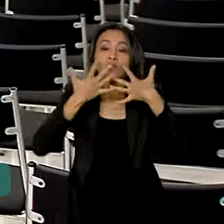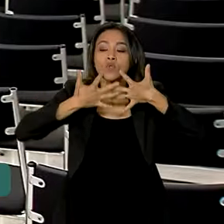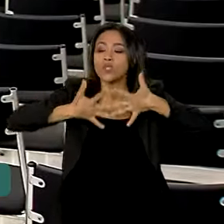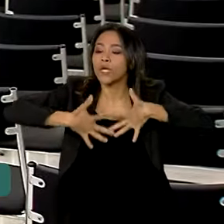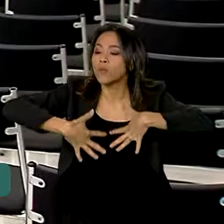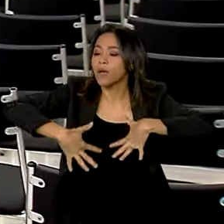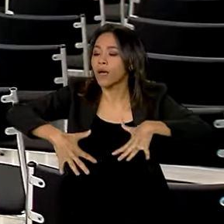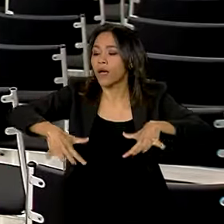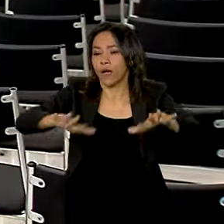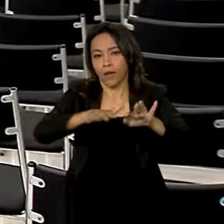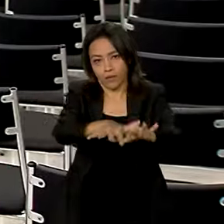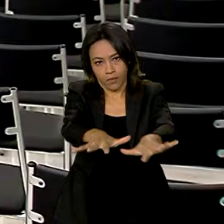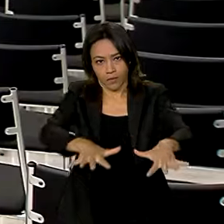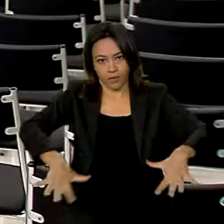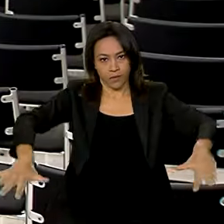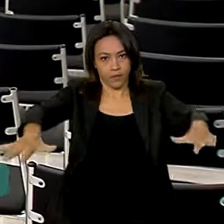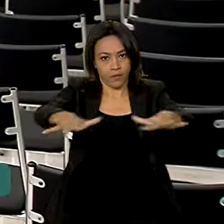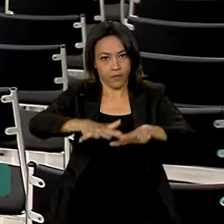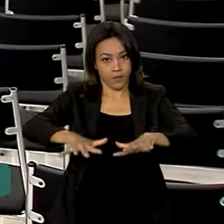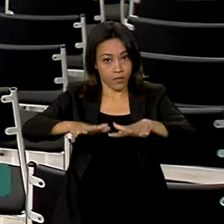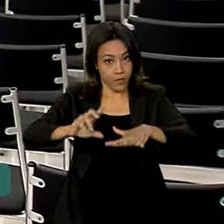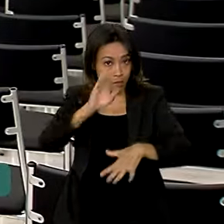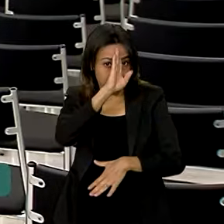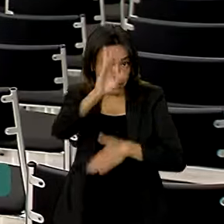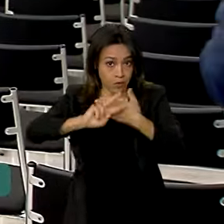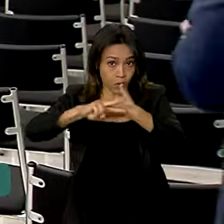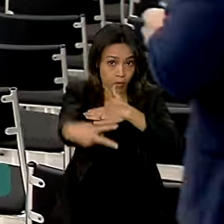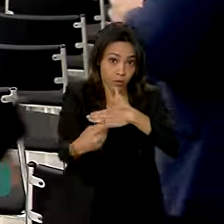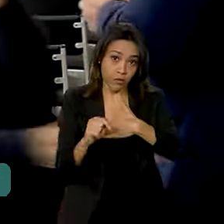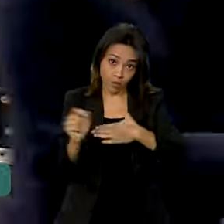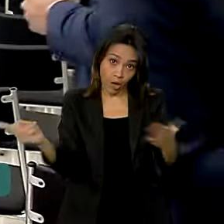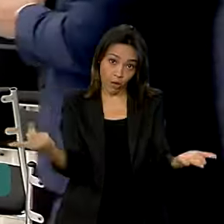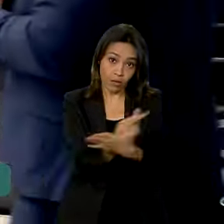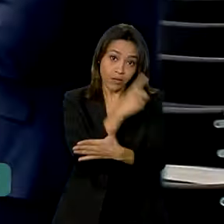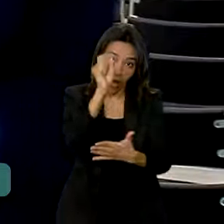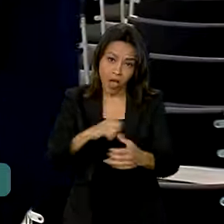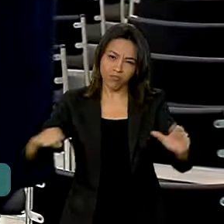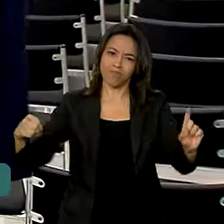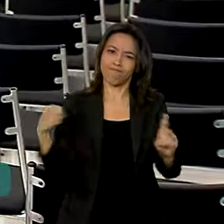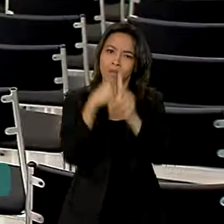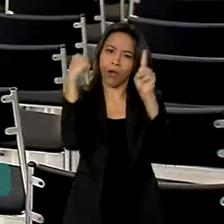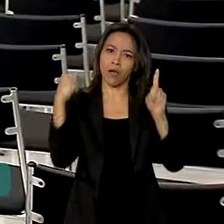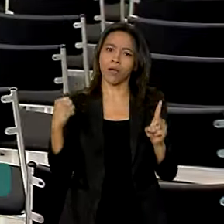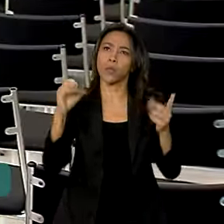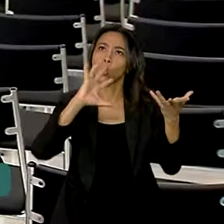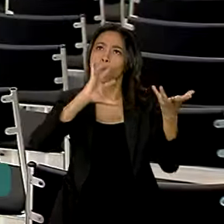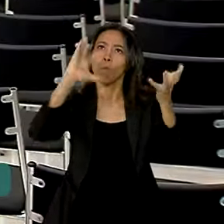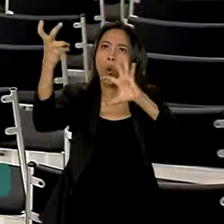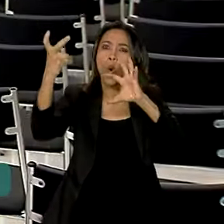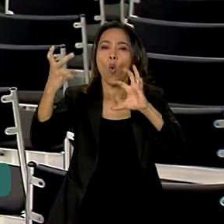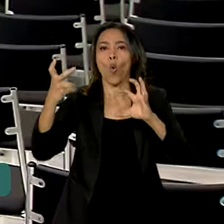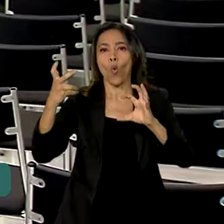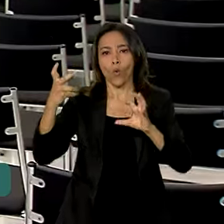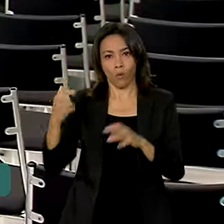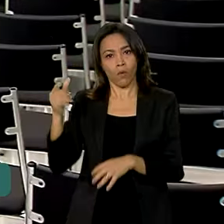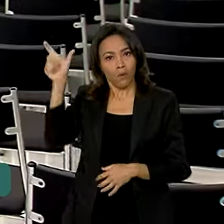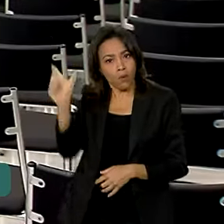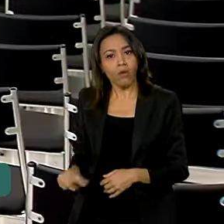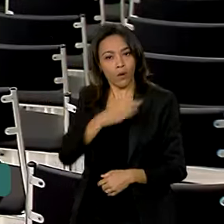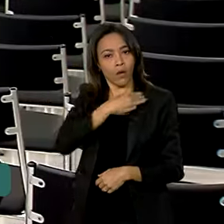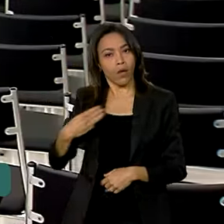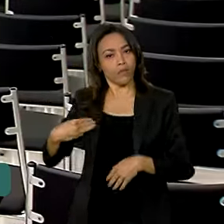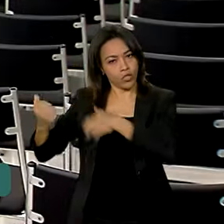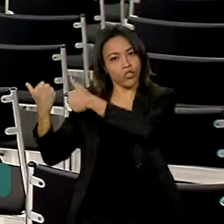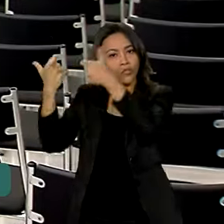naturais. E uma das principais consequências dos danos ambientais são os impactos na mudança do clima, como a ministra Marina,